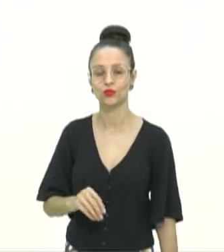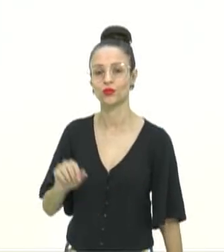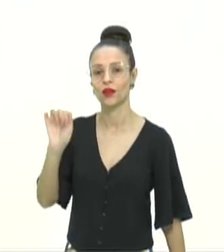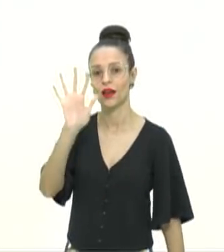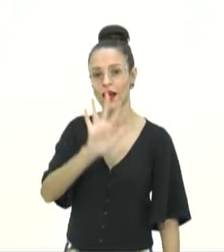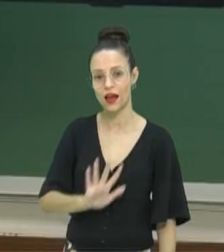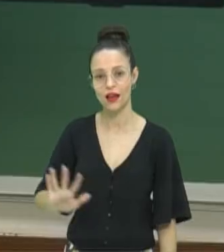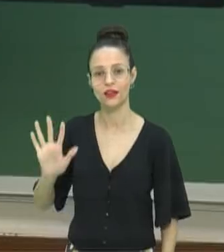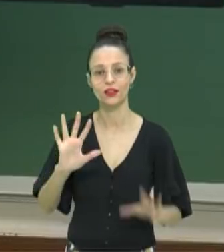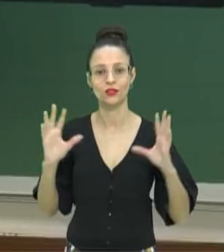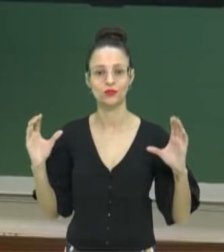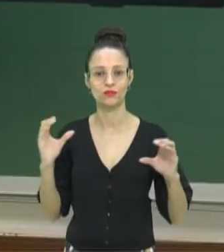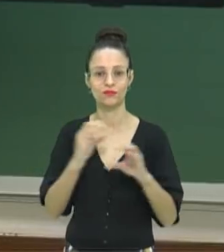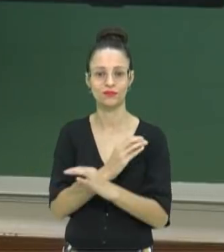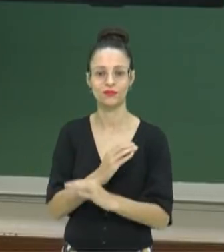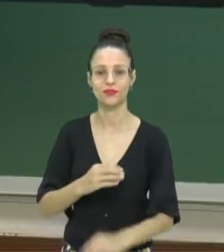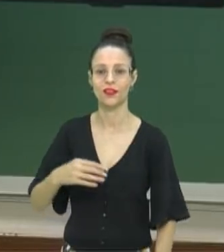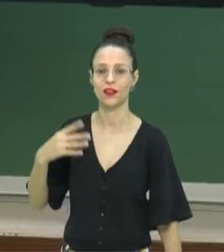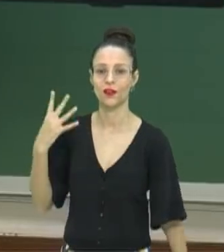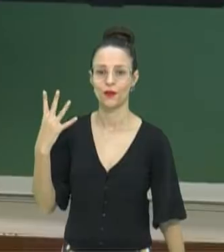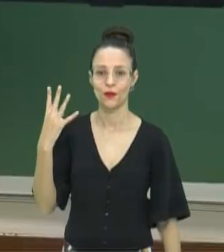a área total dá